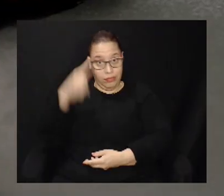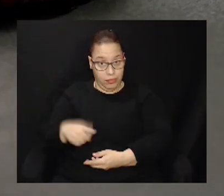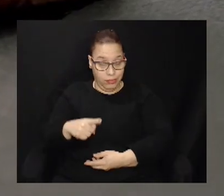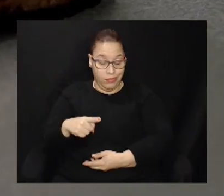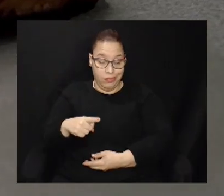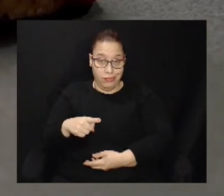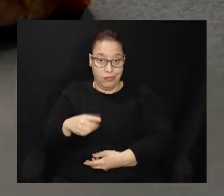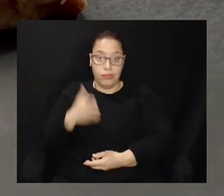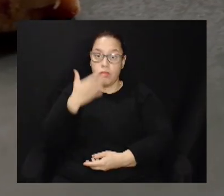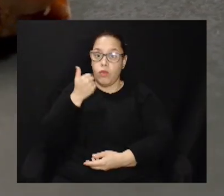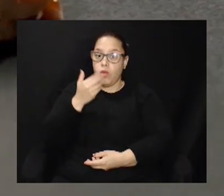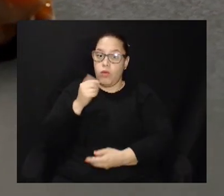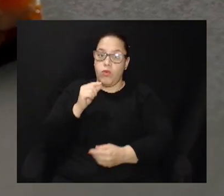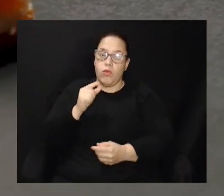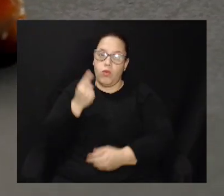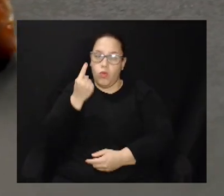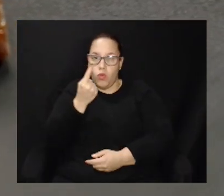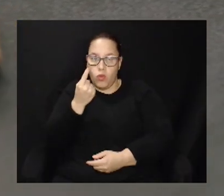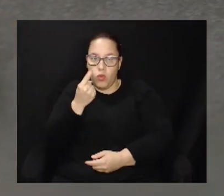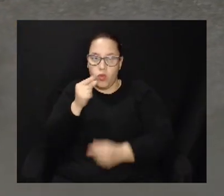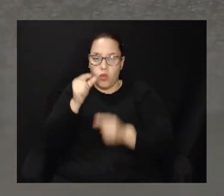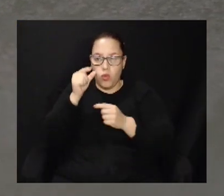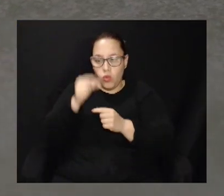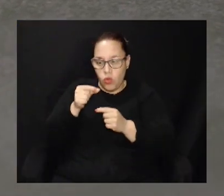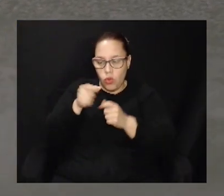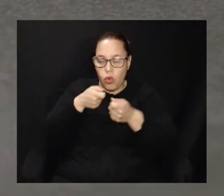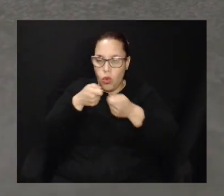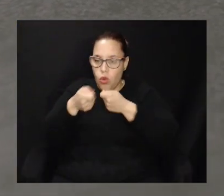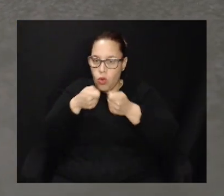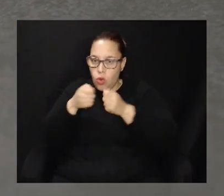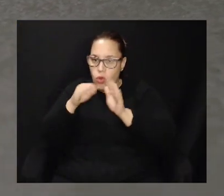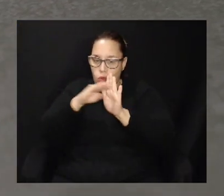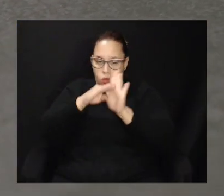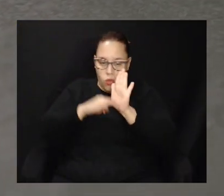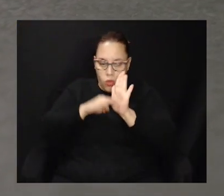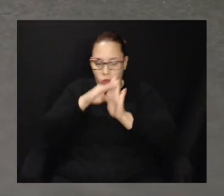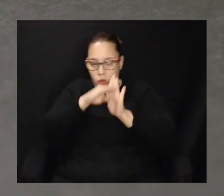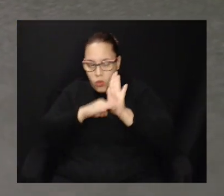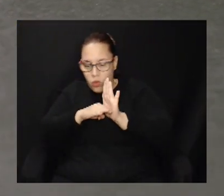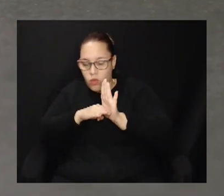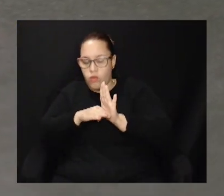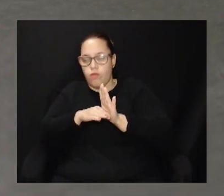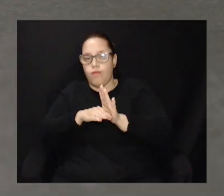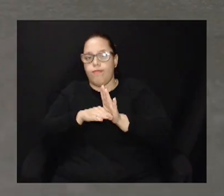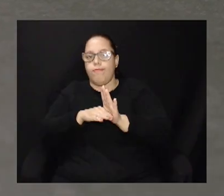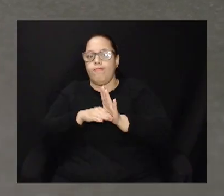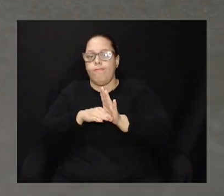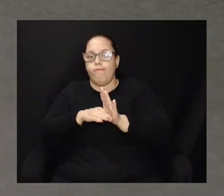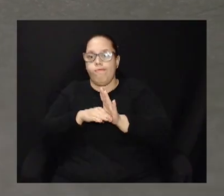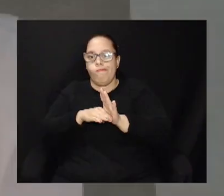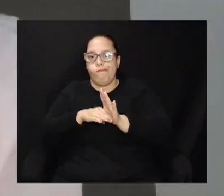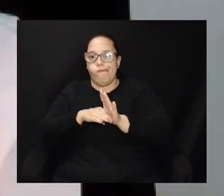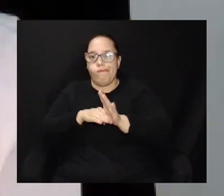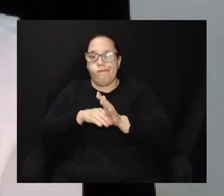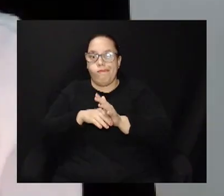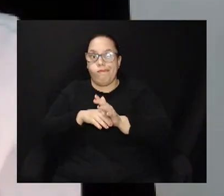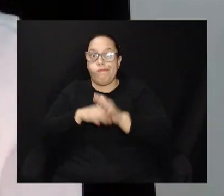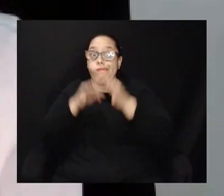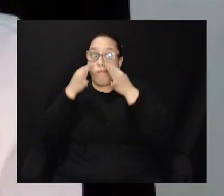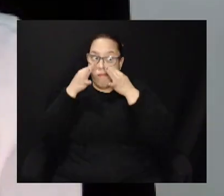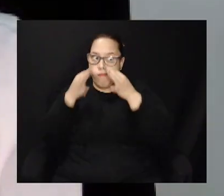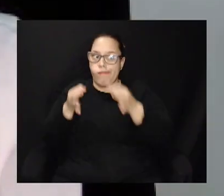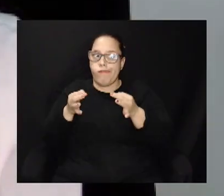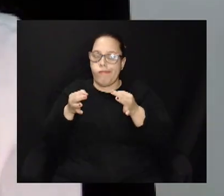menos um quadradinho, ou controlar a porção desse doce. Então é sempre a gente ficar prestando realmente atenção. E uma das coisas que eu